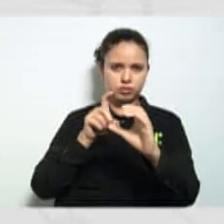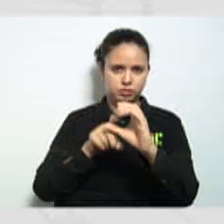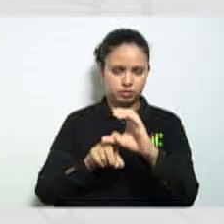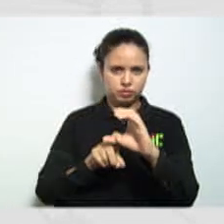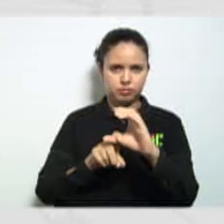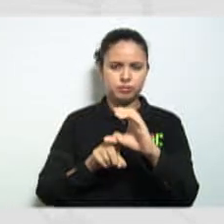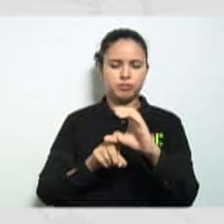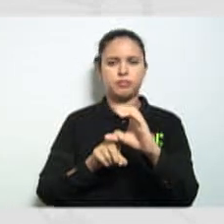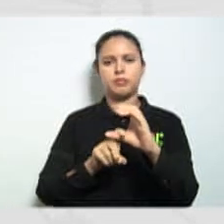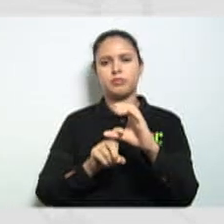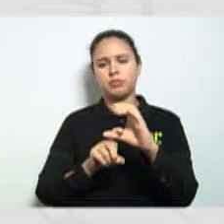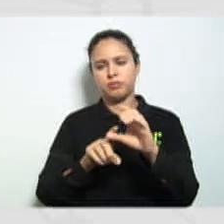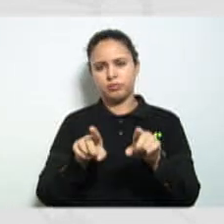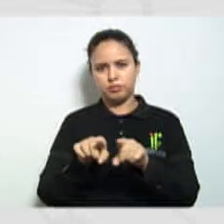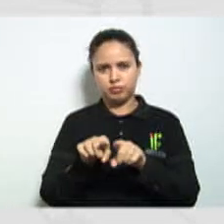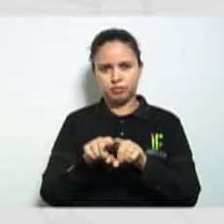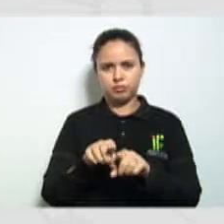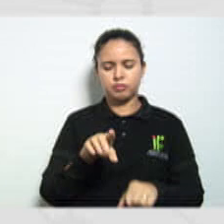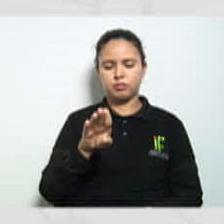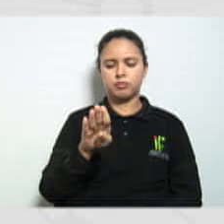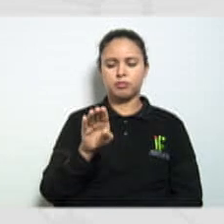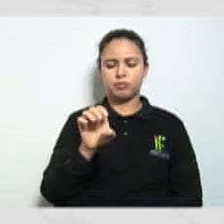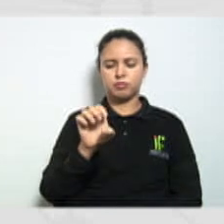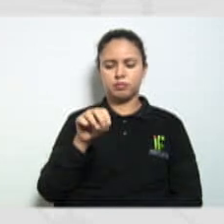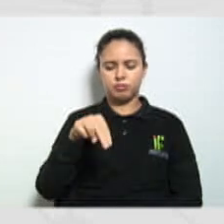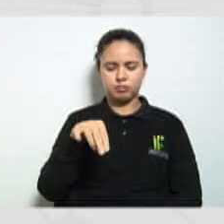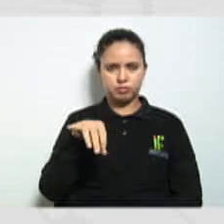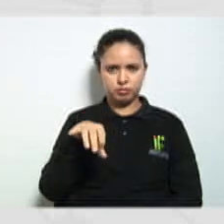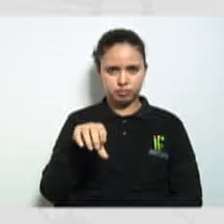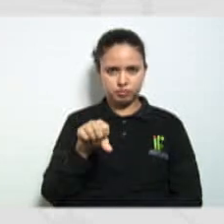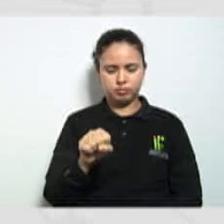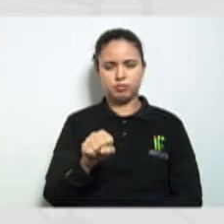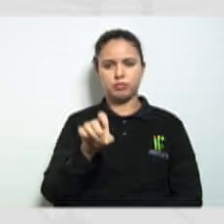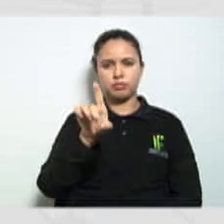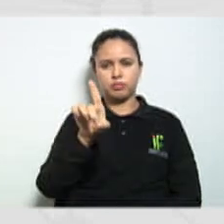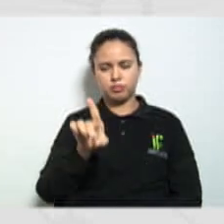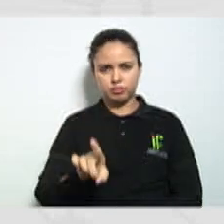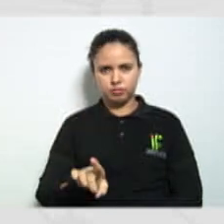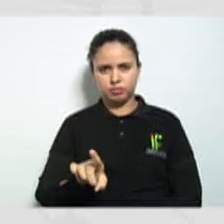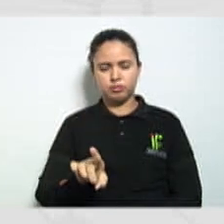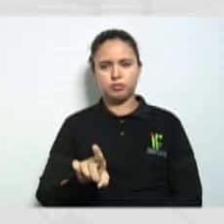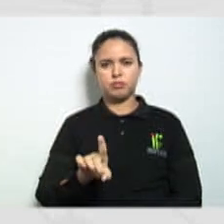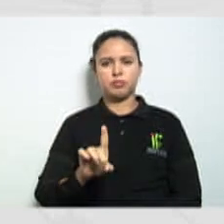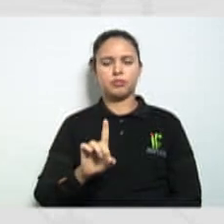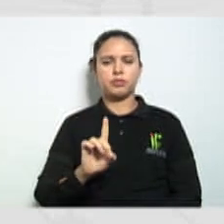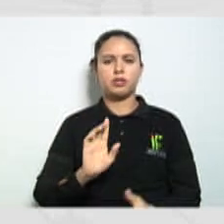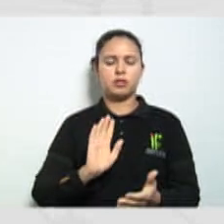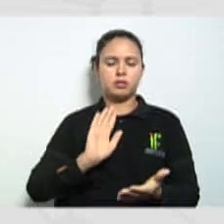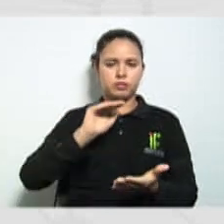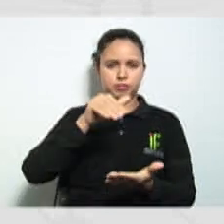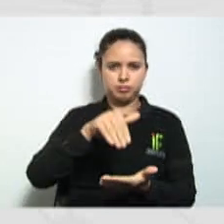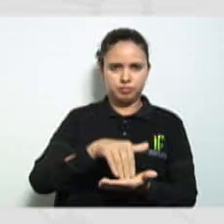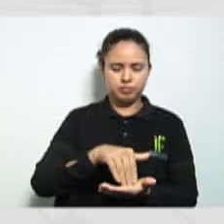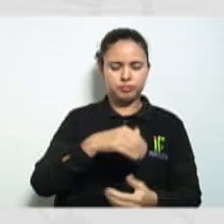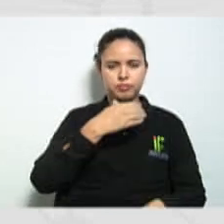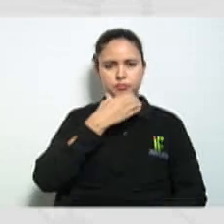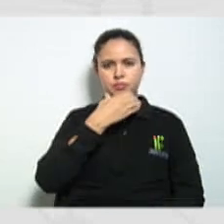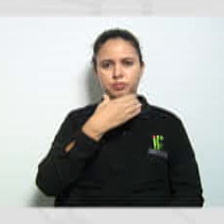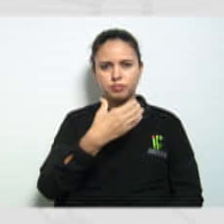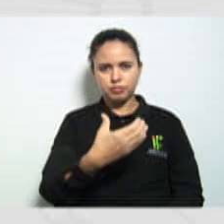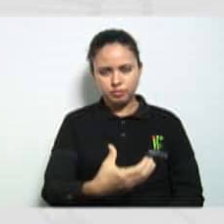os bens e direitos, né, que irão se realizar até dezembro